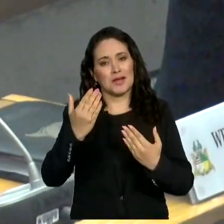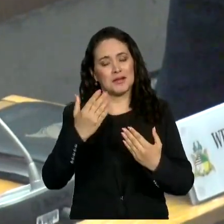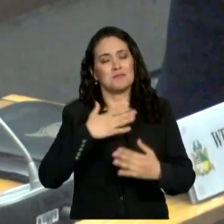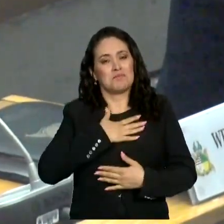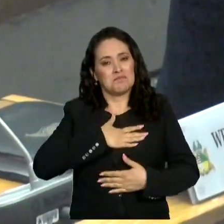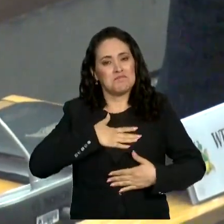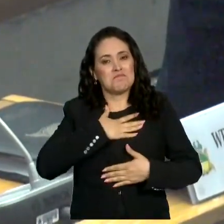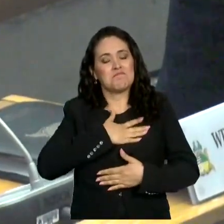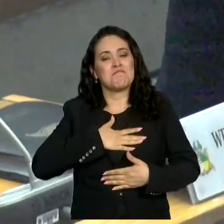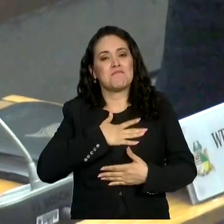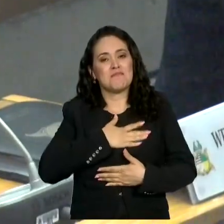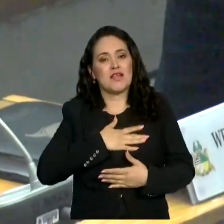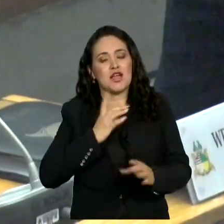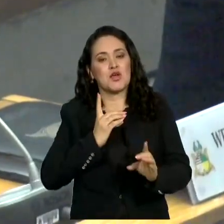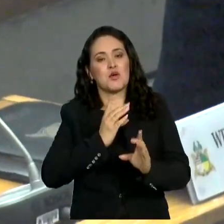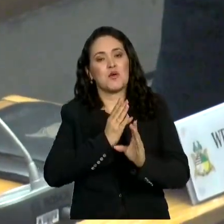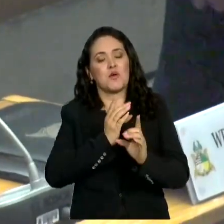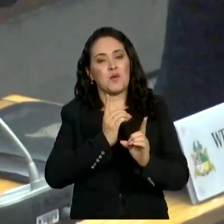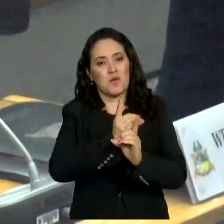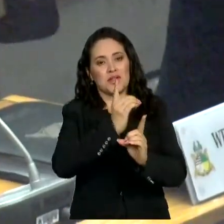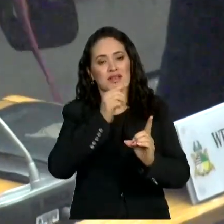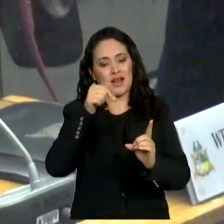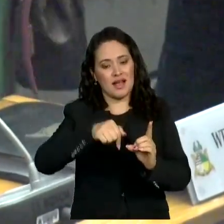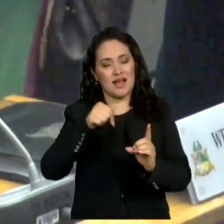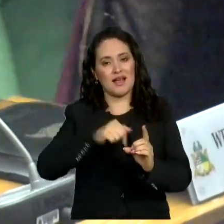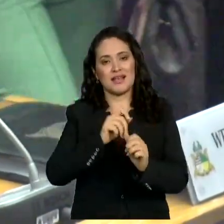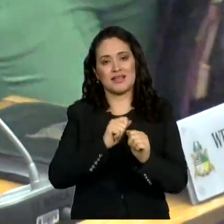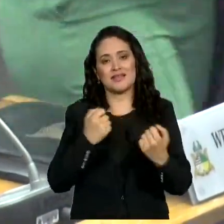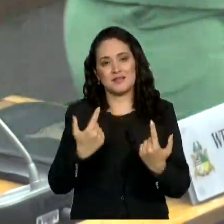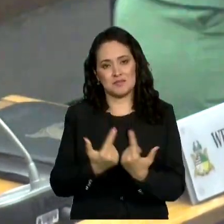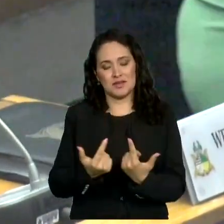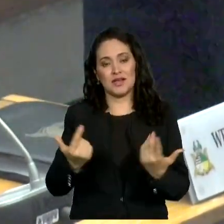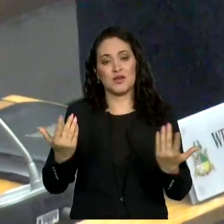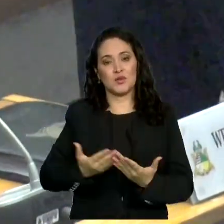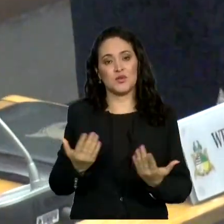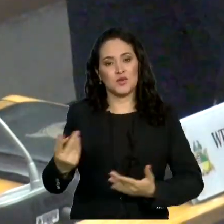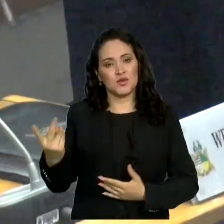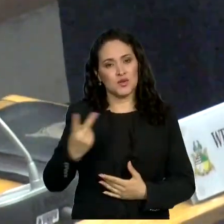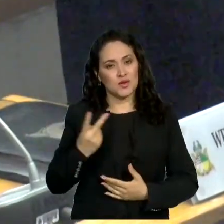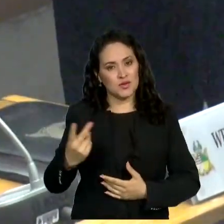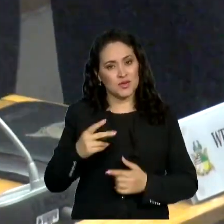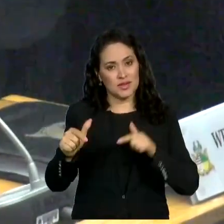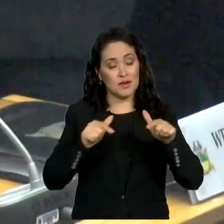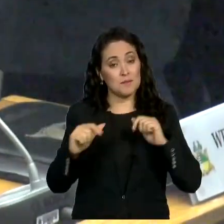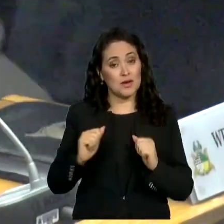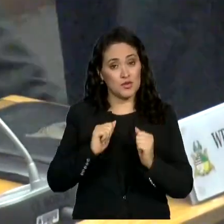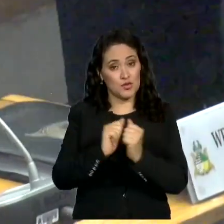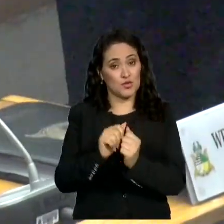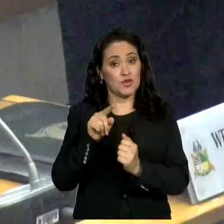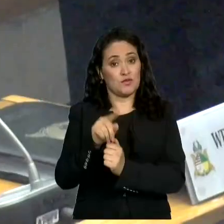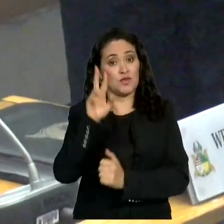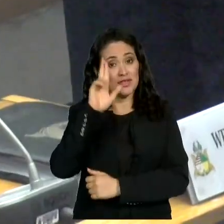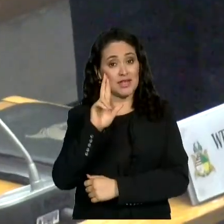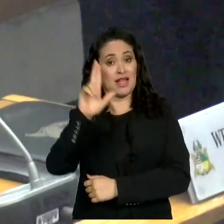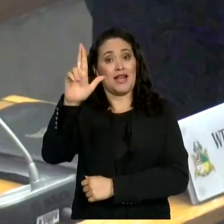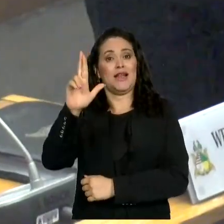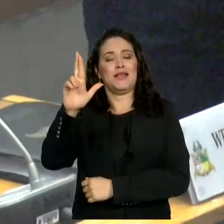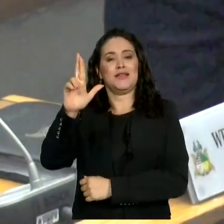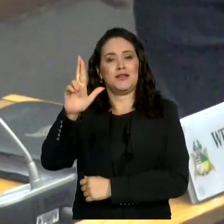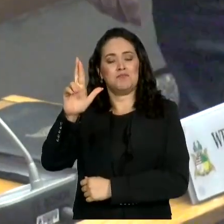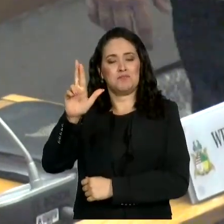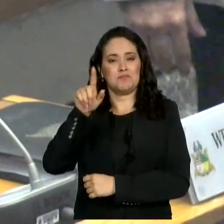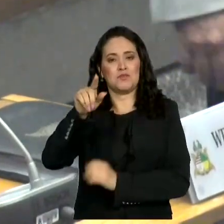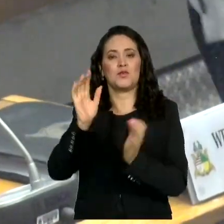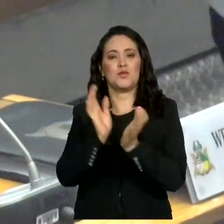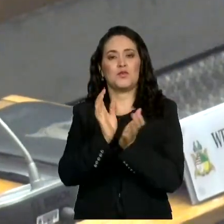e hoje estarmos juntos na Assembleia e o senhor ser meu líder no Bloco União Democrática. Eu quero parabenizá-lo pelo discurso, quero parabenizá-lo